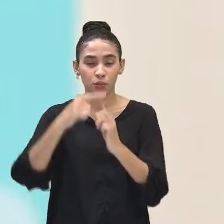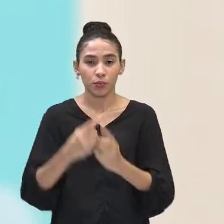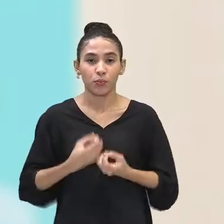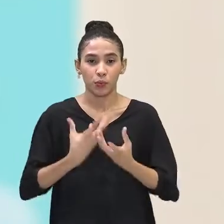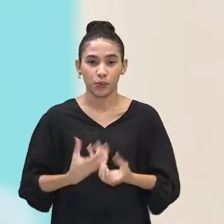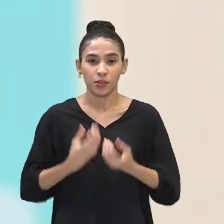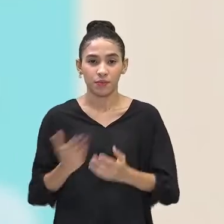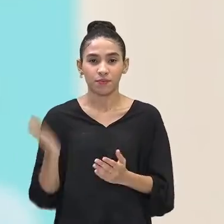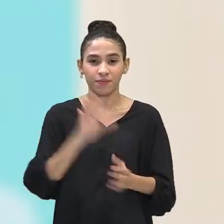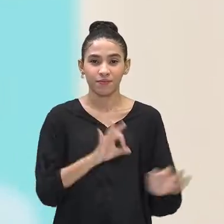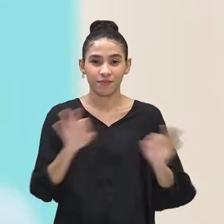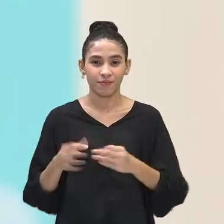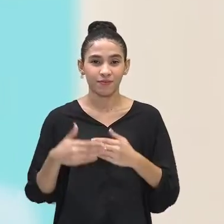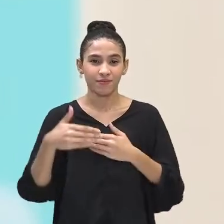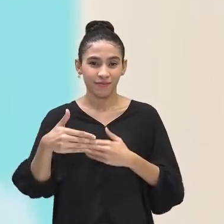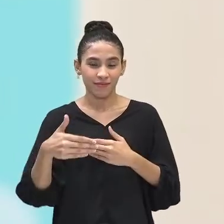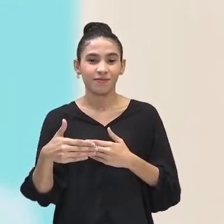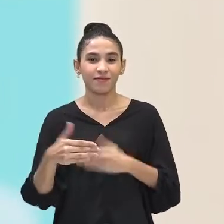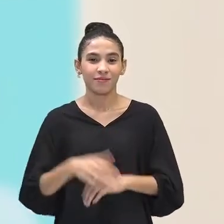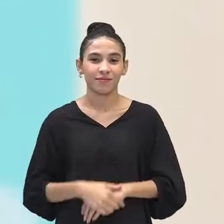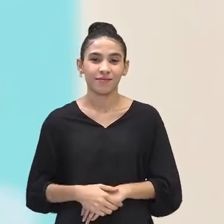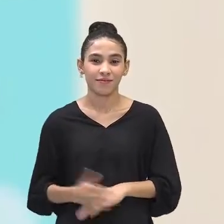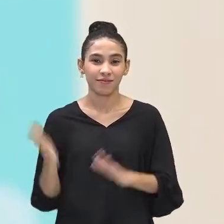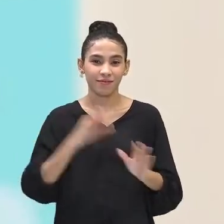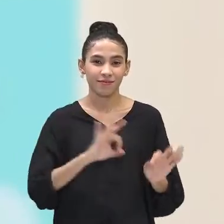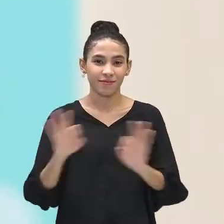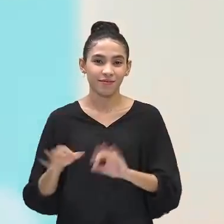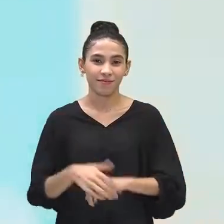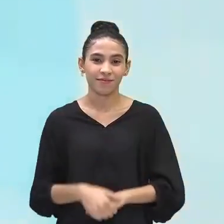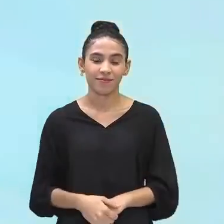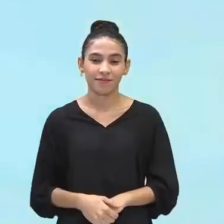produções. Então, a nossa aula vai tratar de literatura. Vamos a ela?